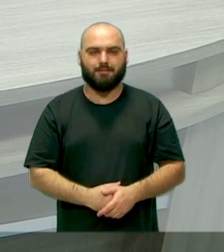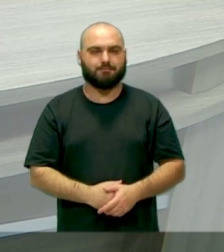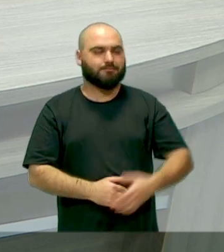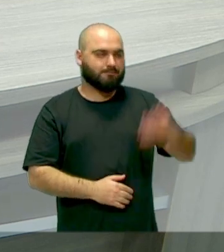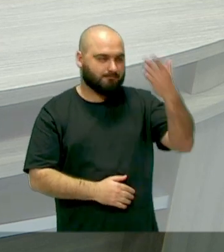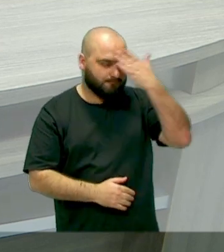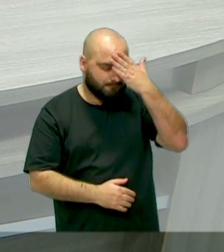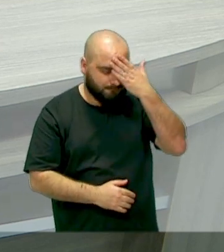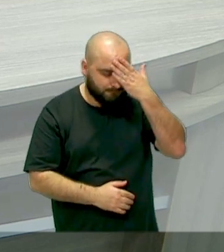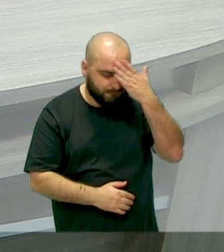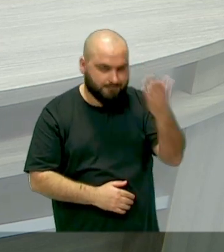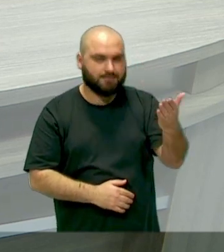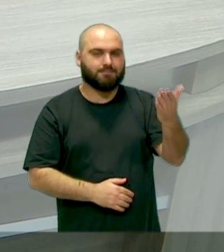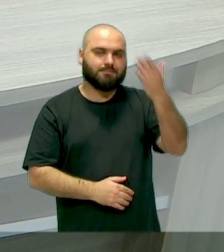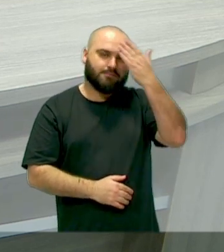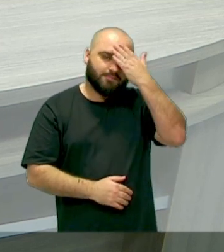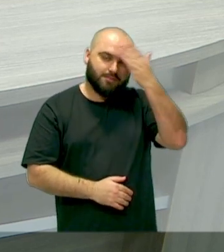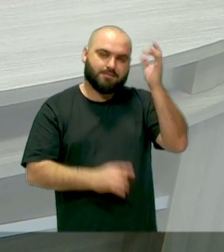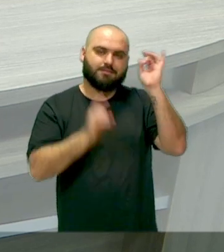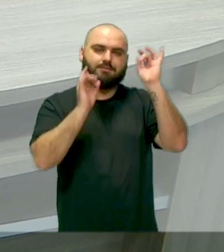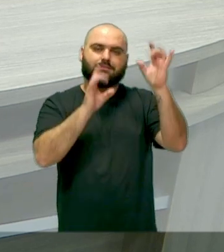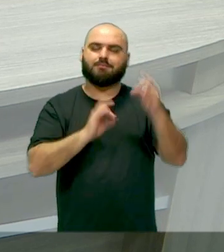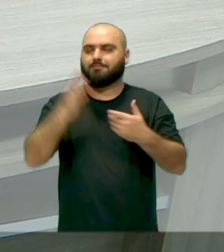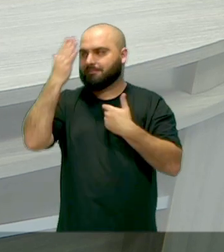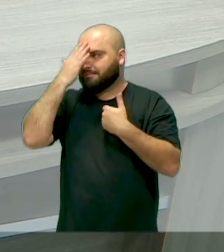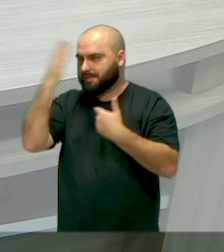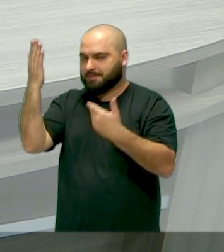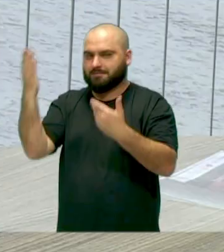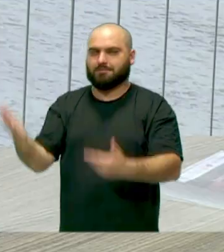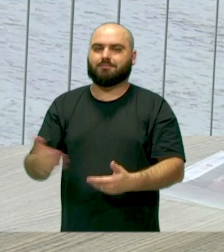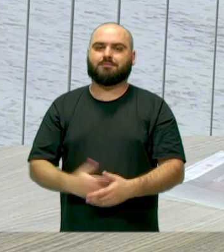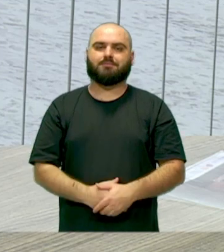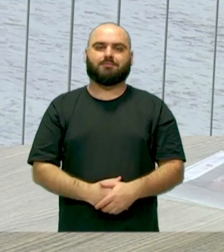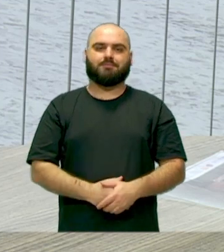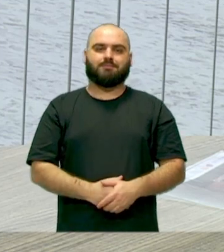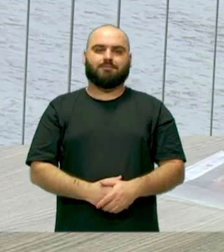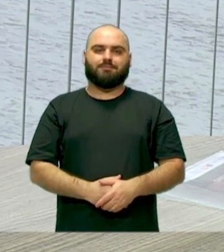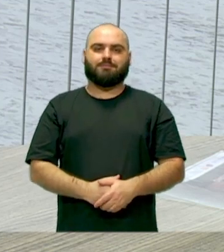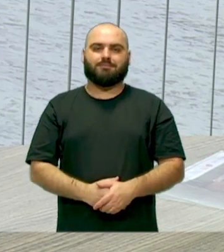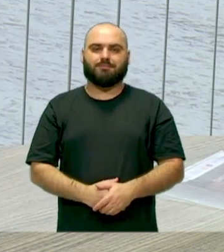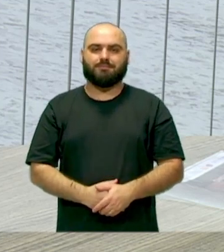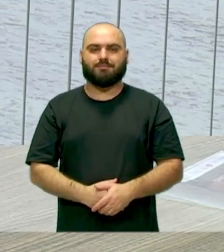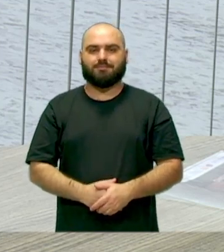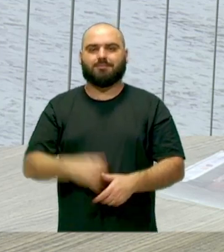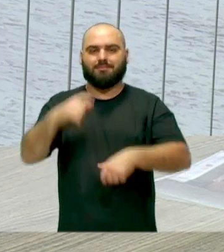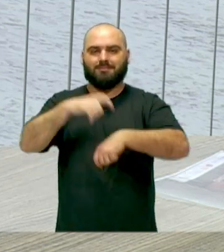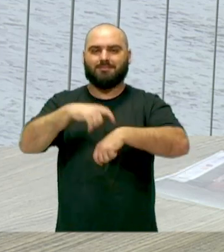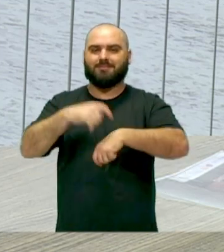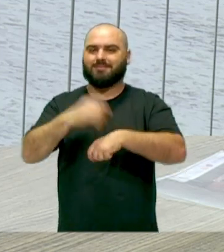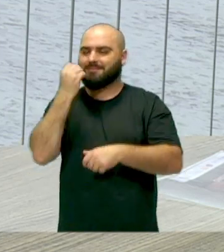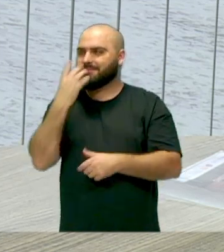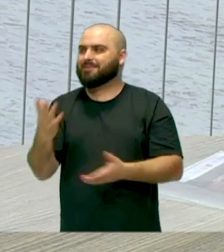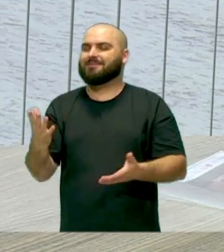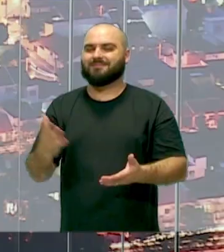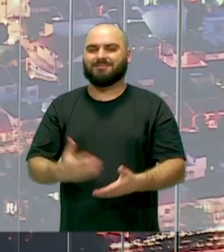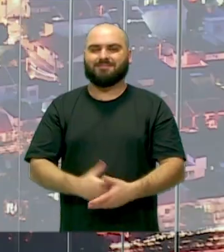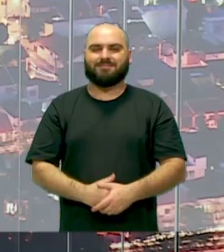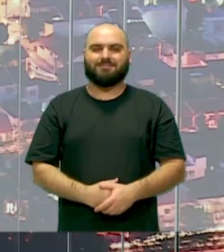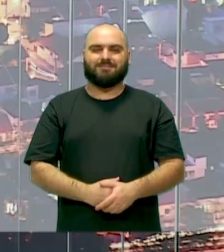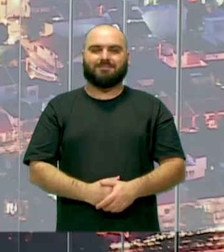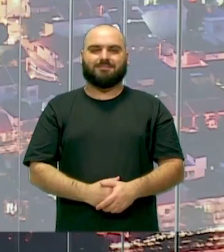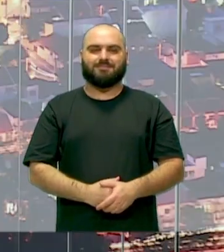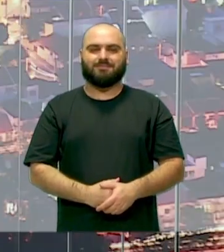Certeza, olha, muitíssimo obrigada. Que bom, que momento bom.